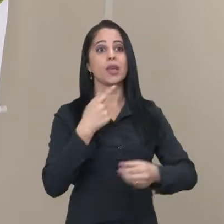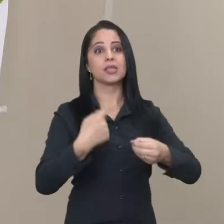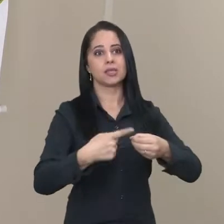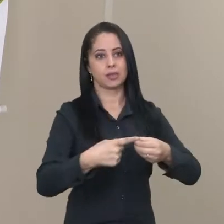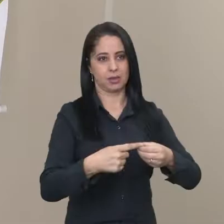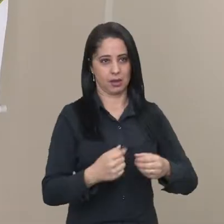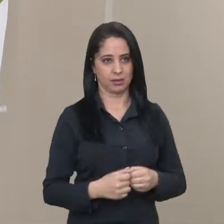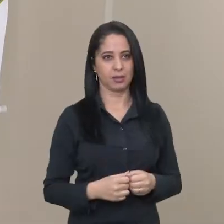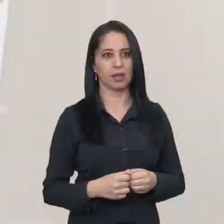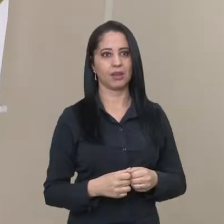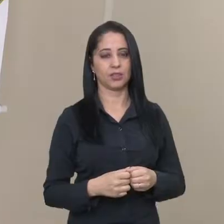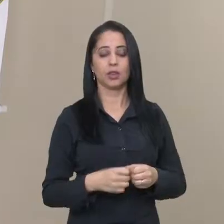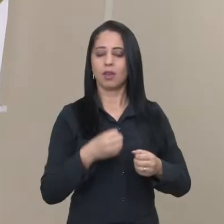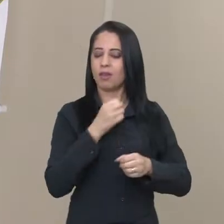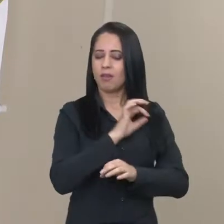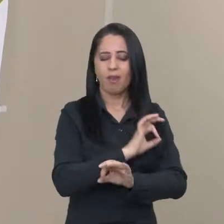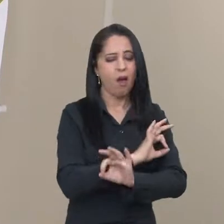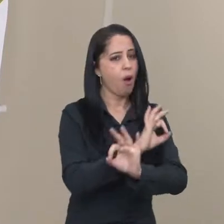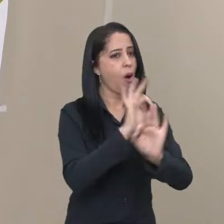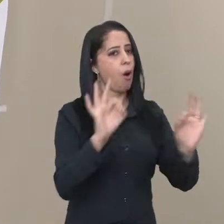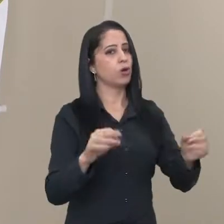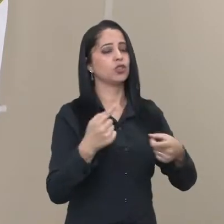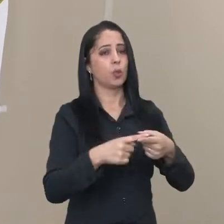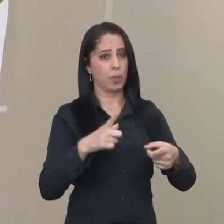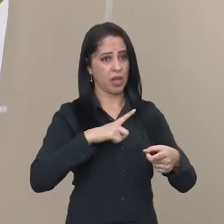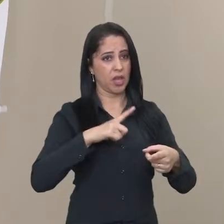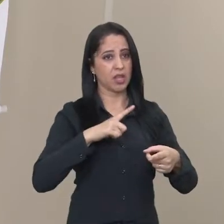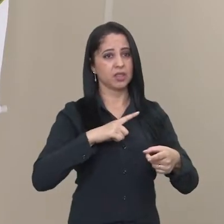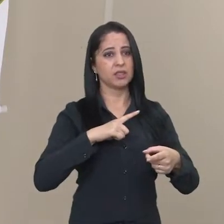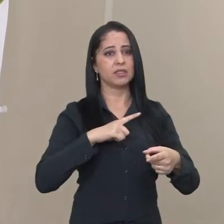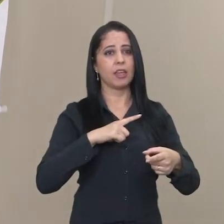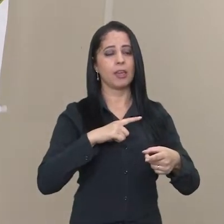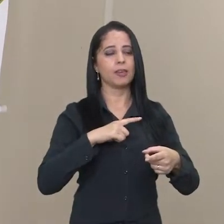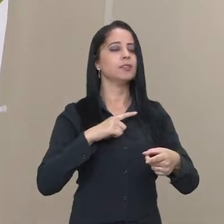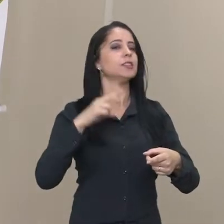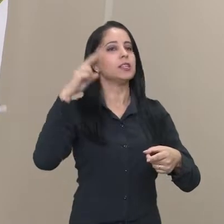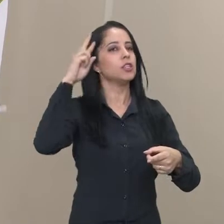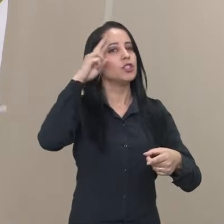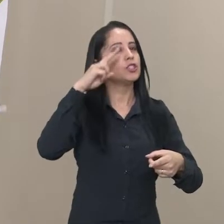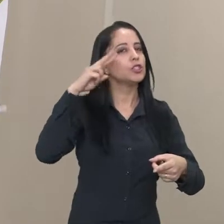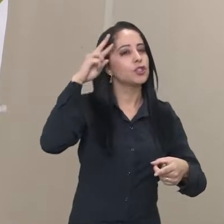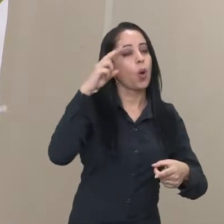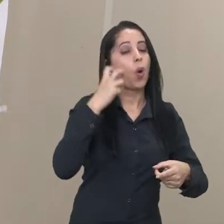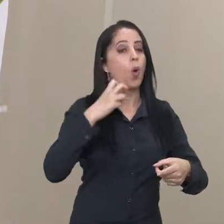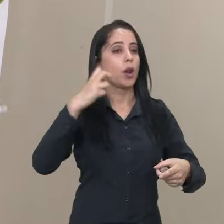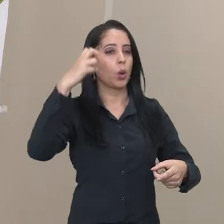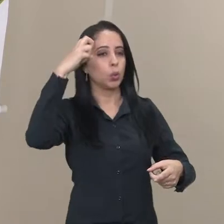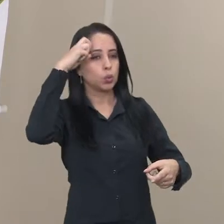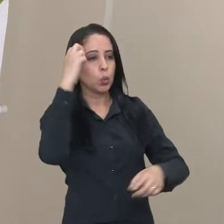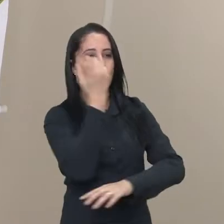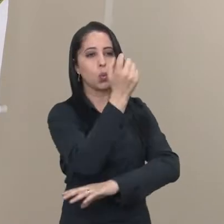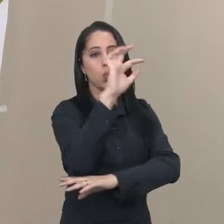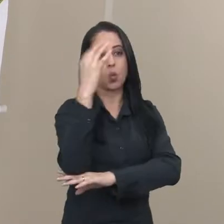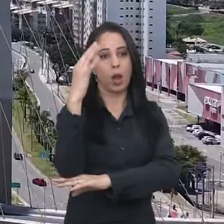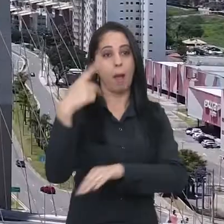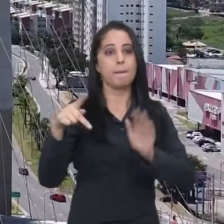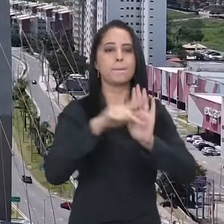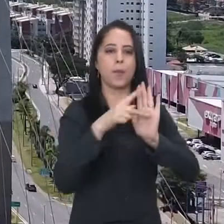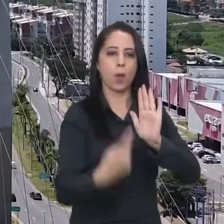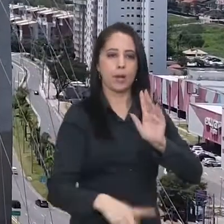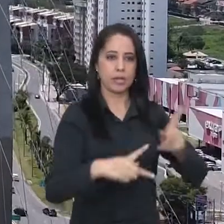gente consegue preservar essa memória tão rica que nós temos aqui em São José dos Campos, tanto cultural quanto